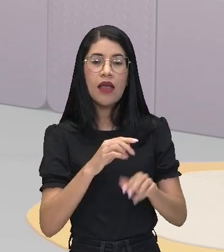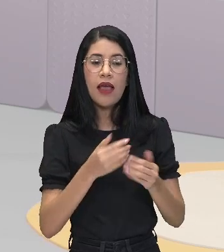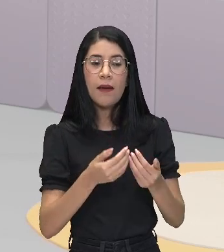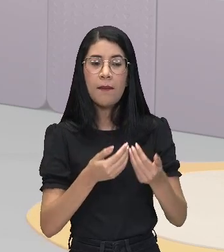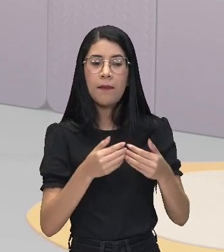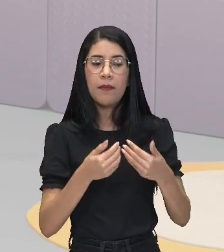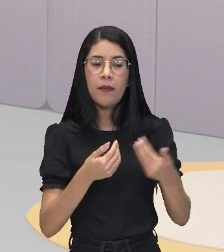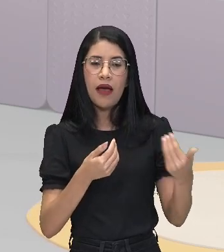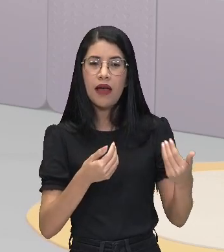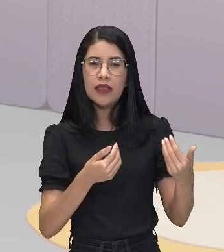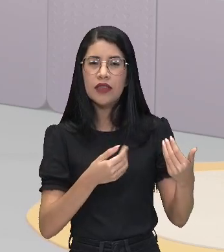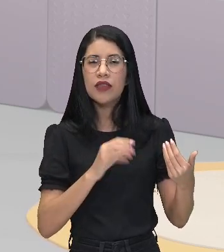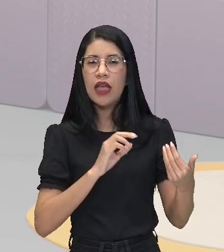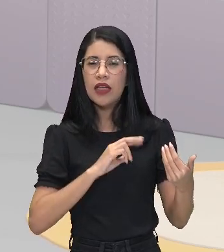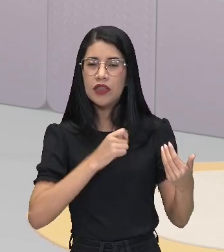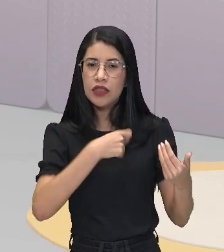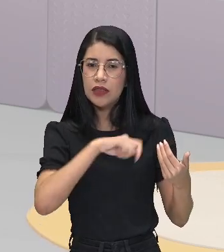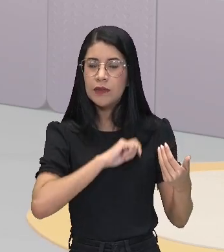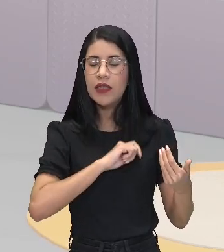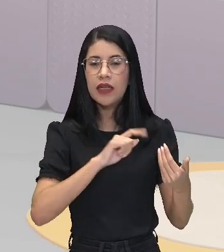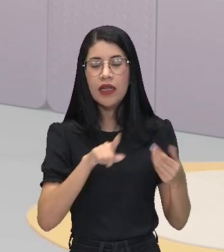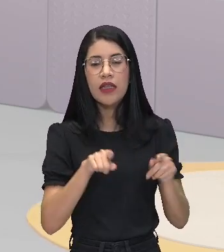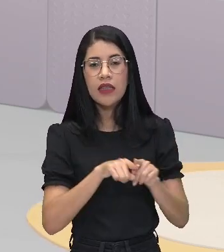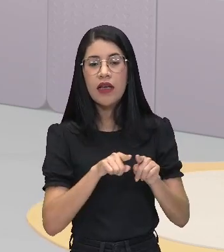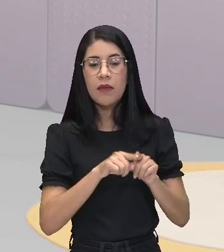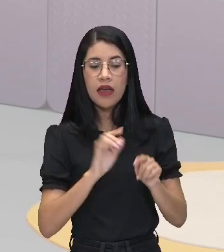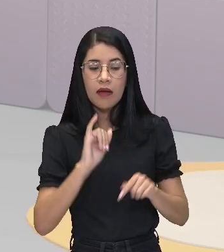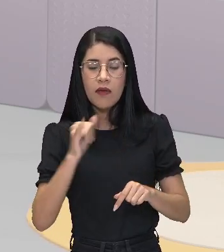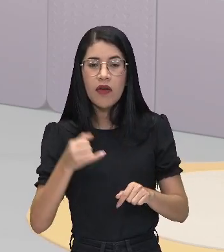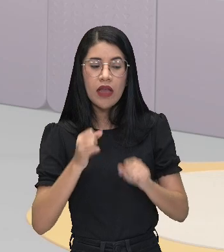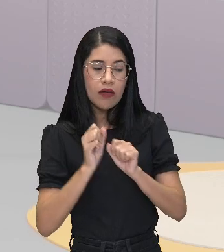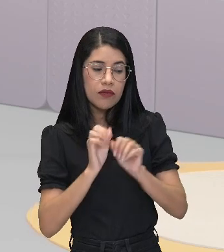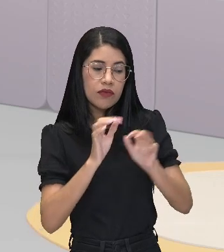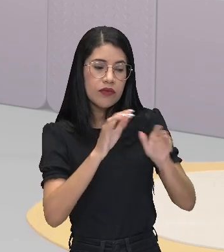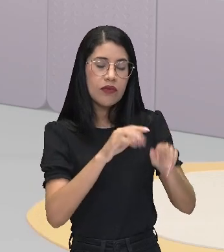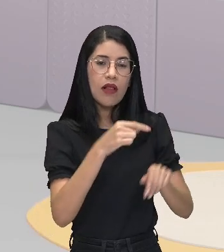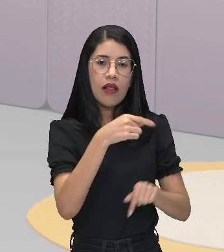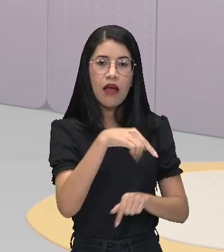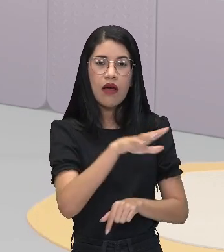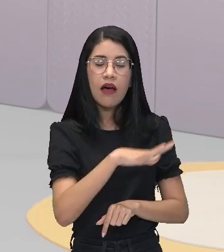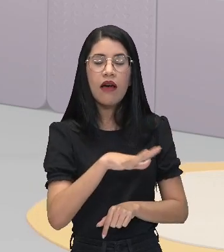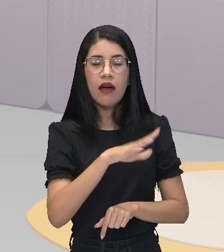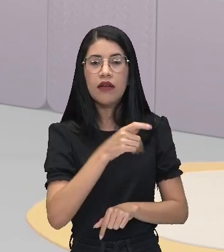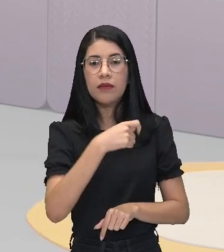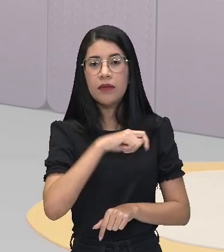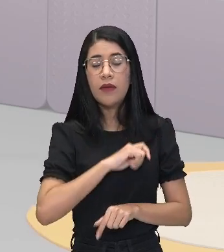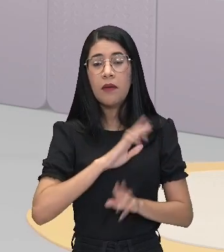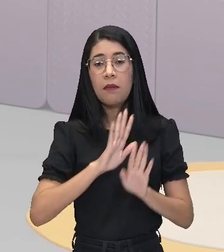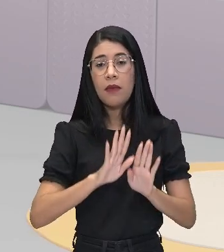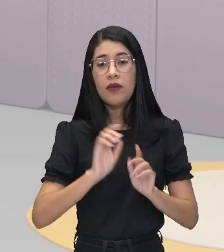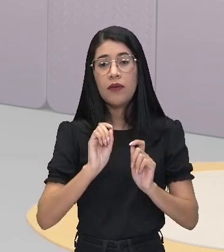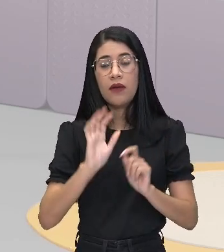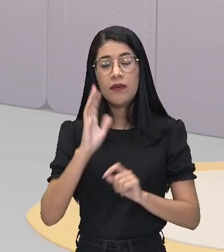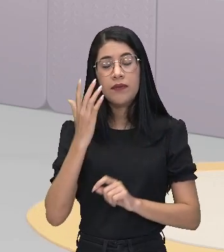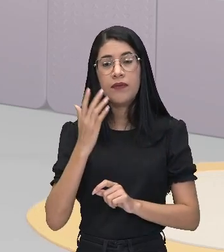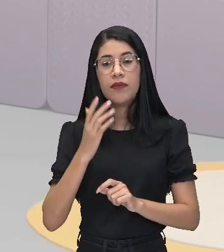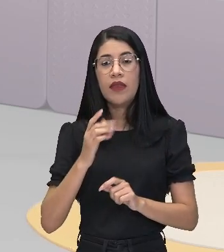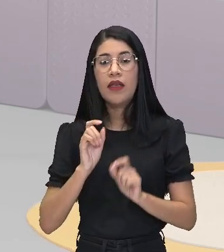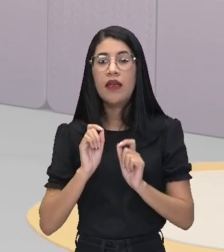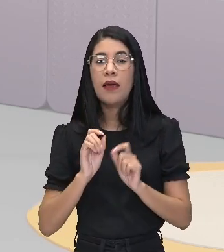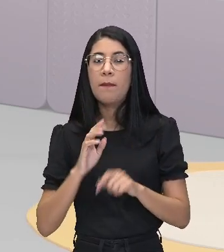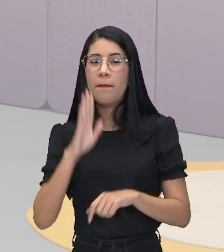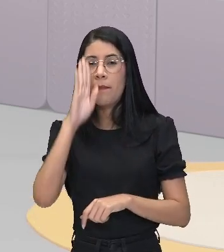de Tordesilhas. Mais enfaticamente, essa ocupação se deu principalmente ali